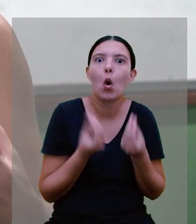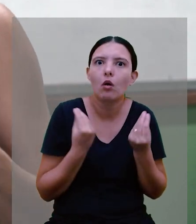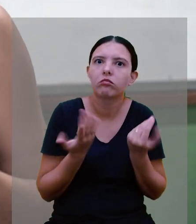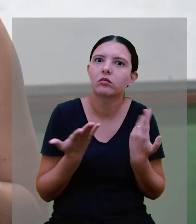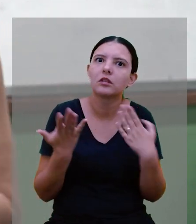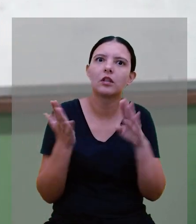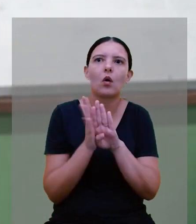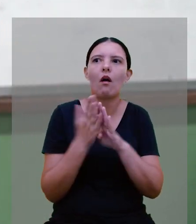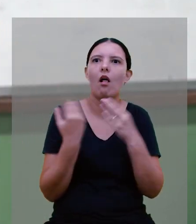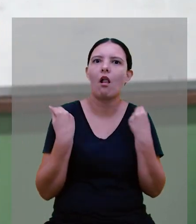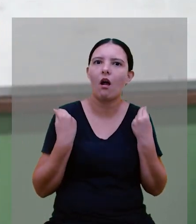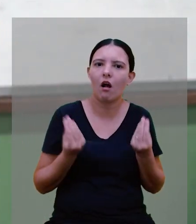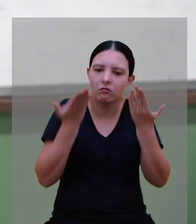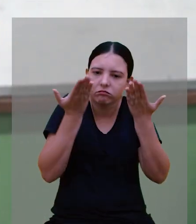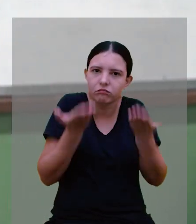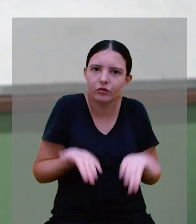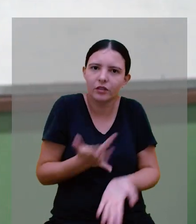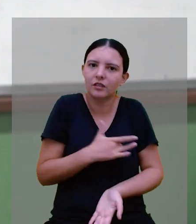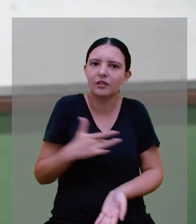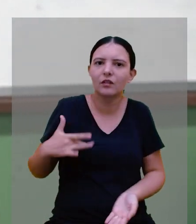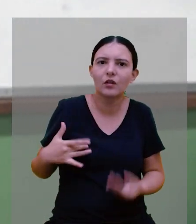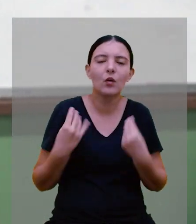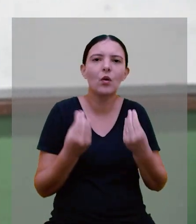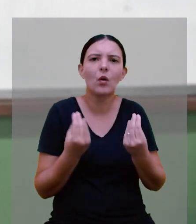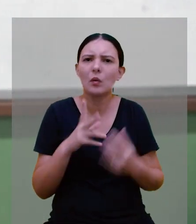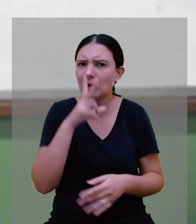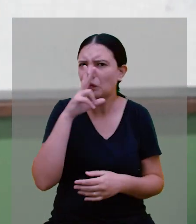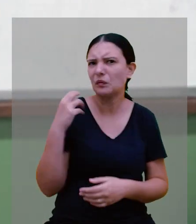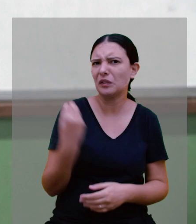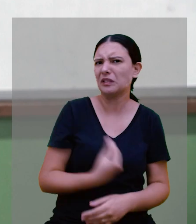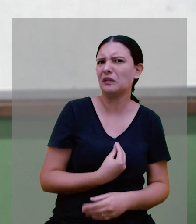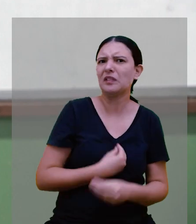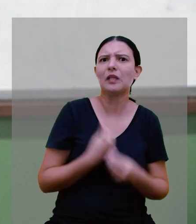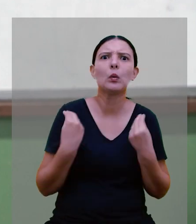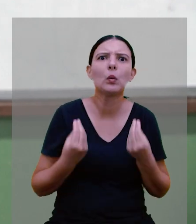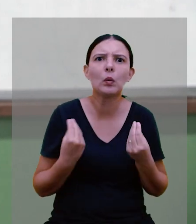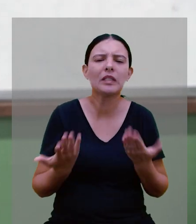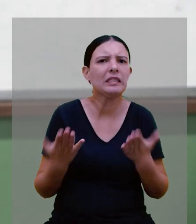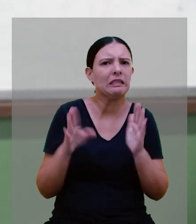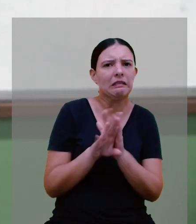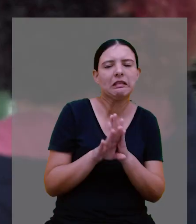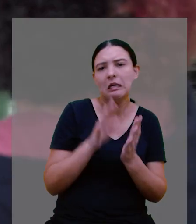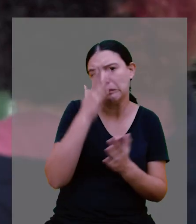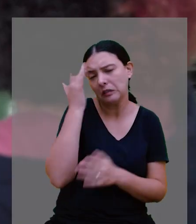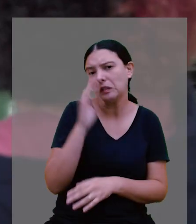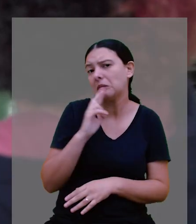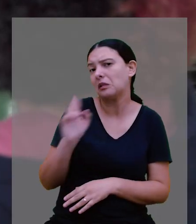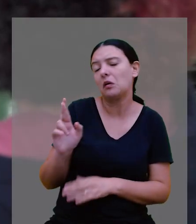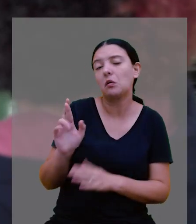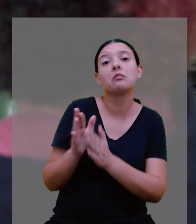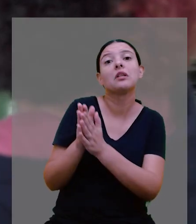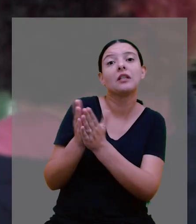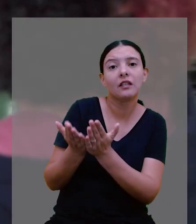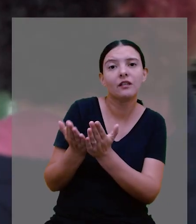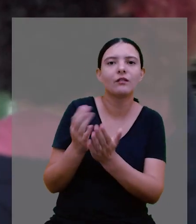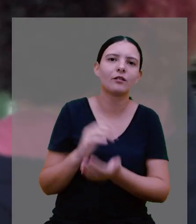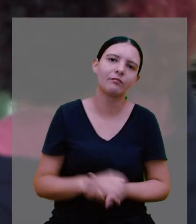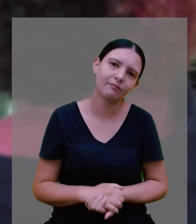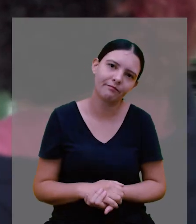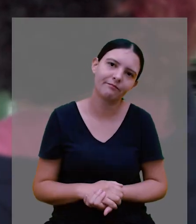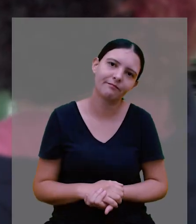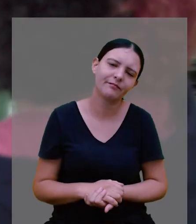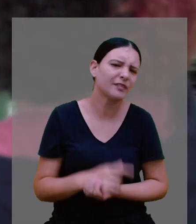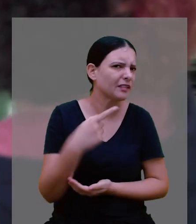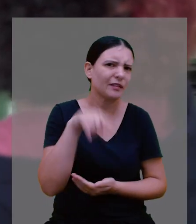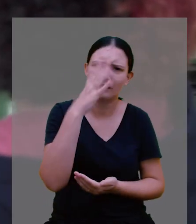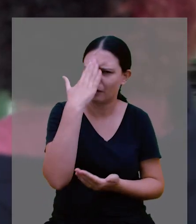aqui, inteira, íntegra, saudável, ainda conseguindo ter força de vida? Como que essa pessoa chegou? E a pessoa fala, os livros. Vocês não acreditam, gente, vocês